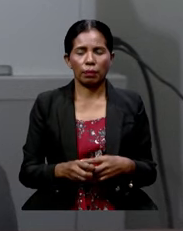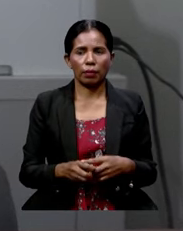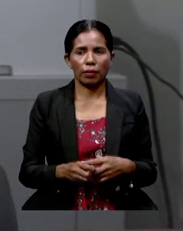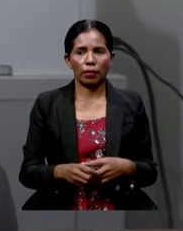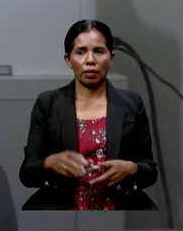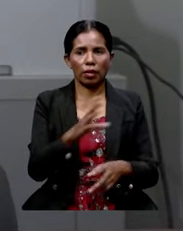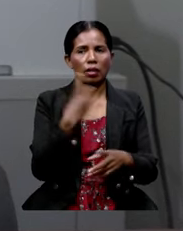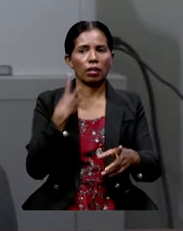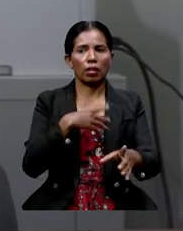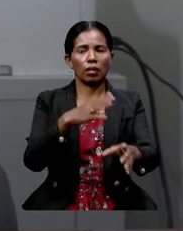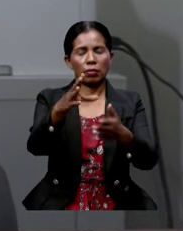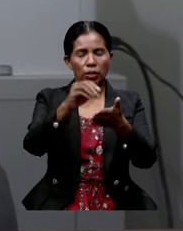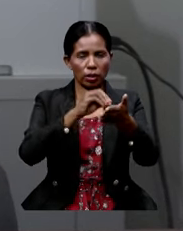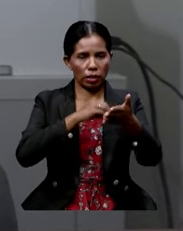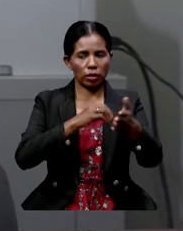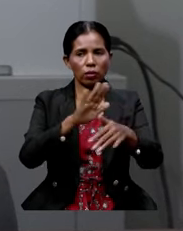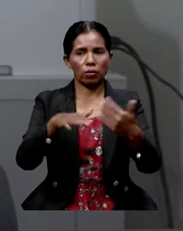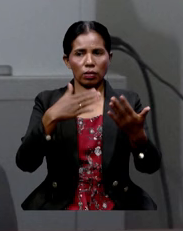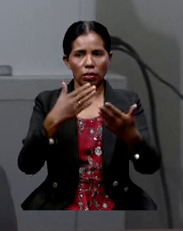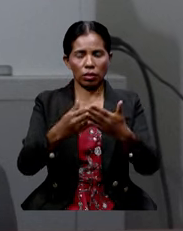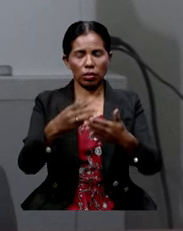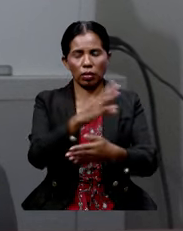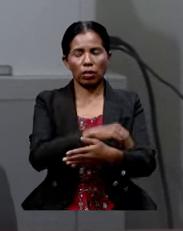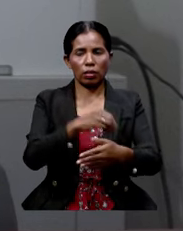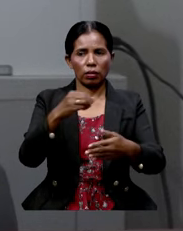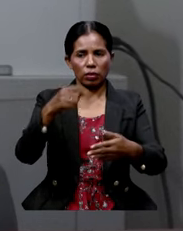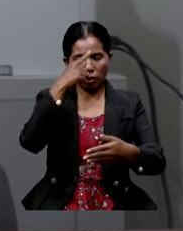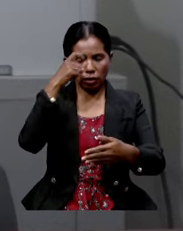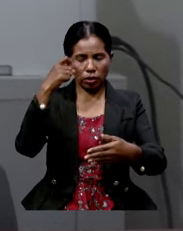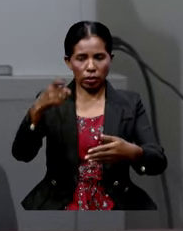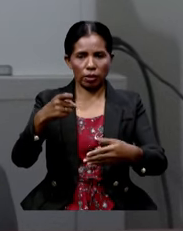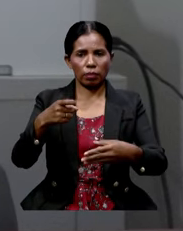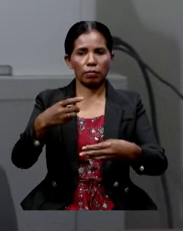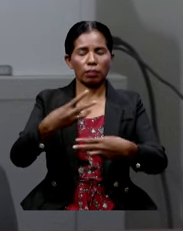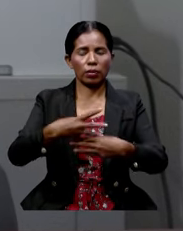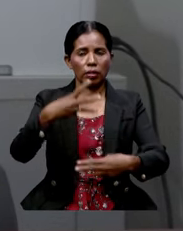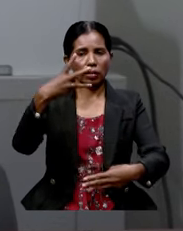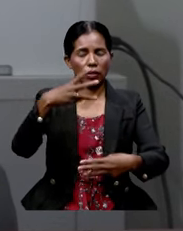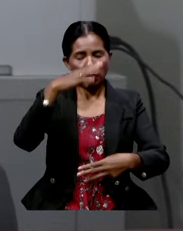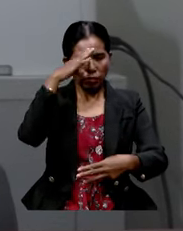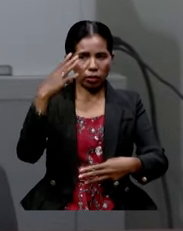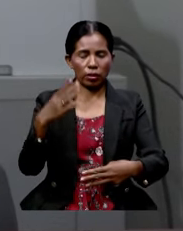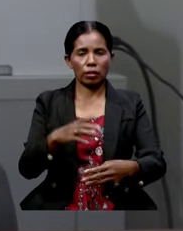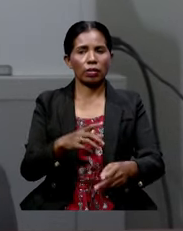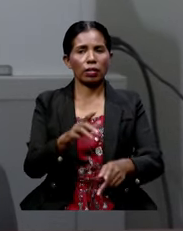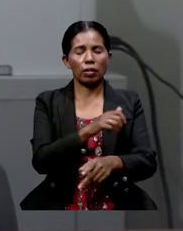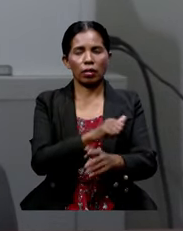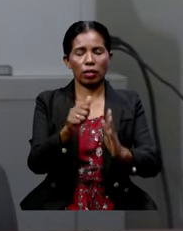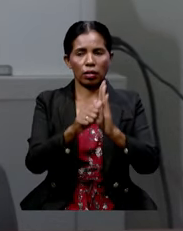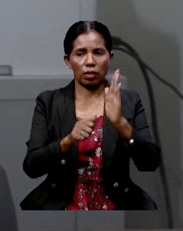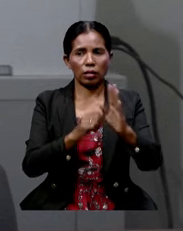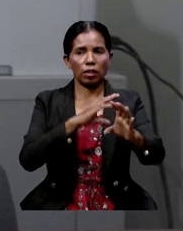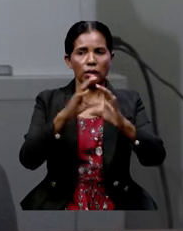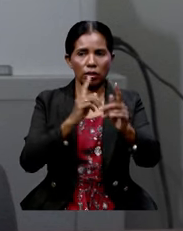imagem ser né amisele so tane samos a vidro metan tamba tambe artigo e artigo balo no vamos bando con va